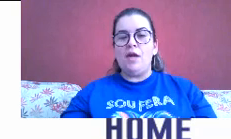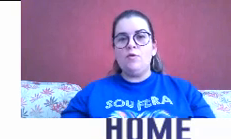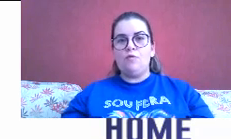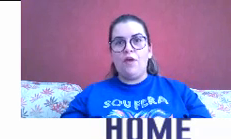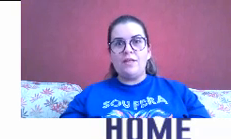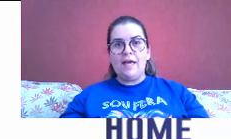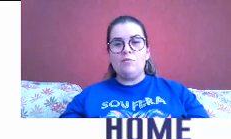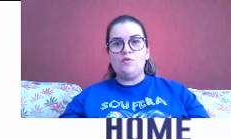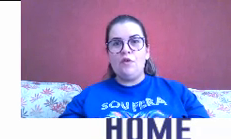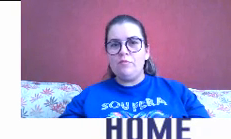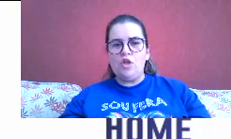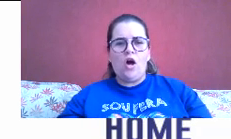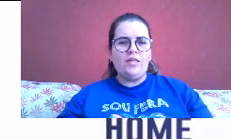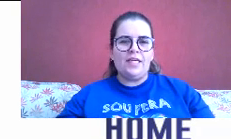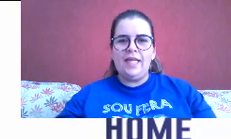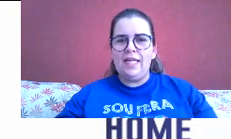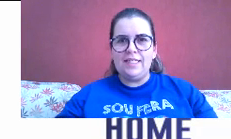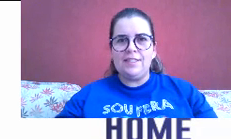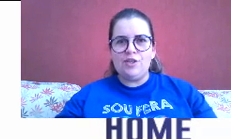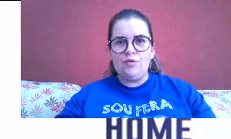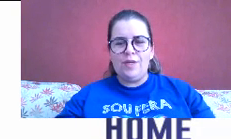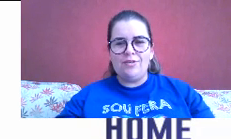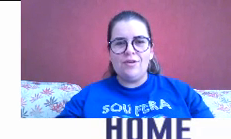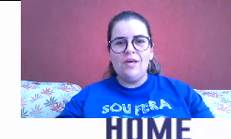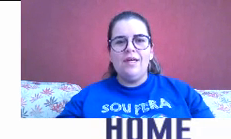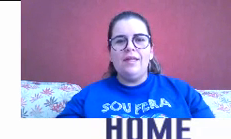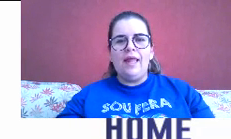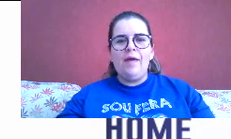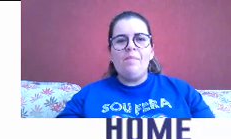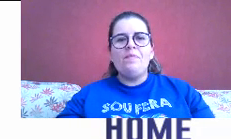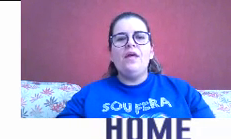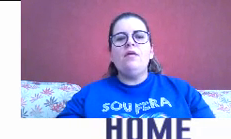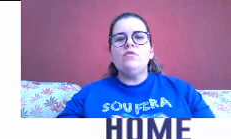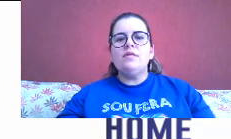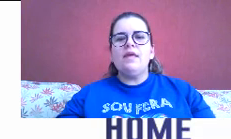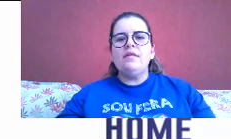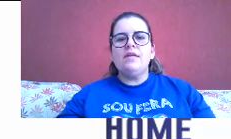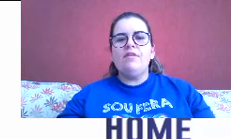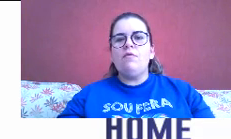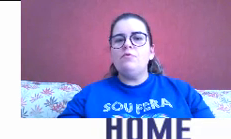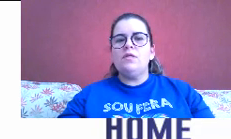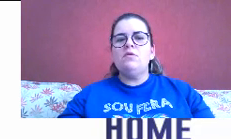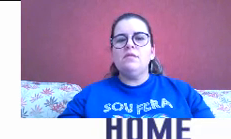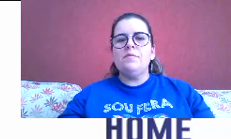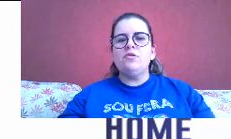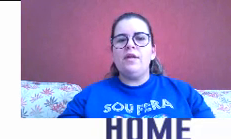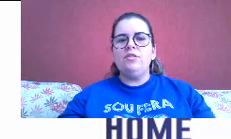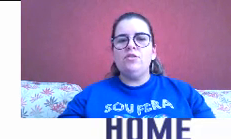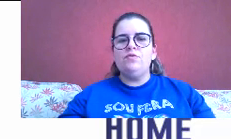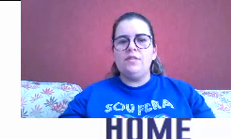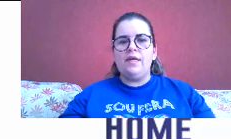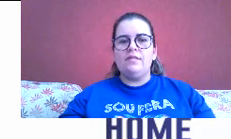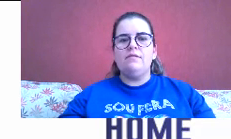E aí quando saiu os saíram os filmes Nossa que delícia assistir tudo isso né então vocês têm que escrever como são esses